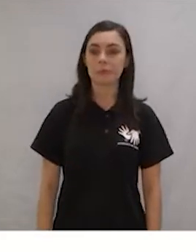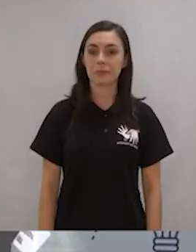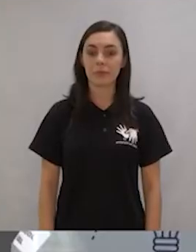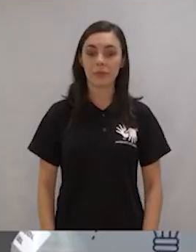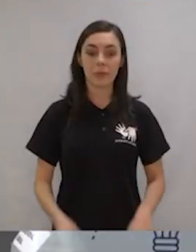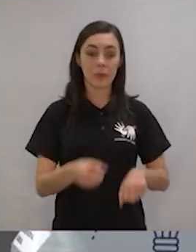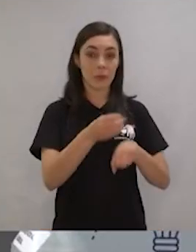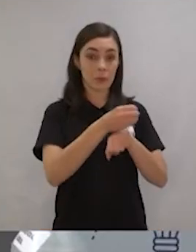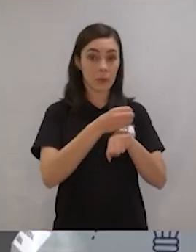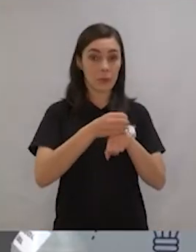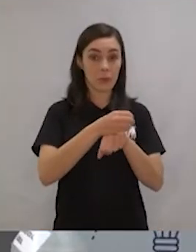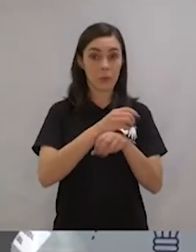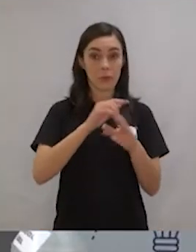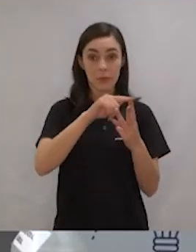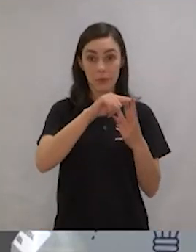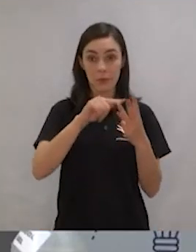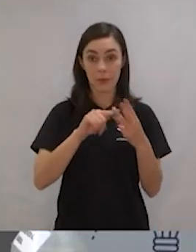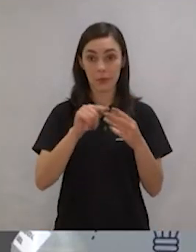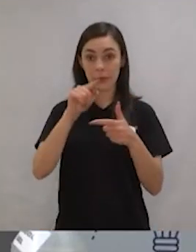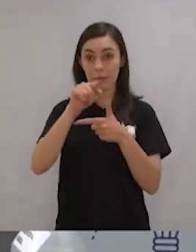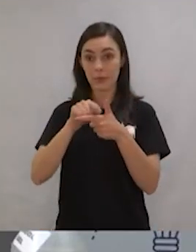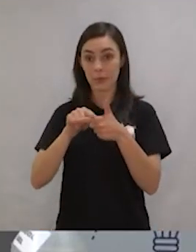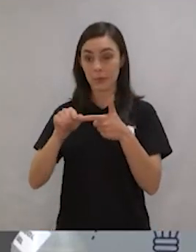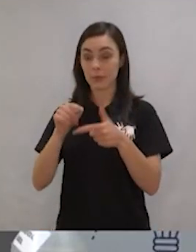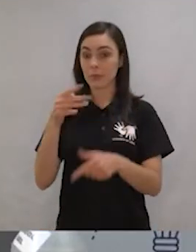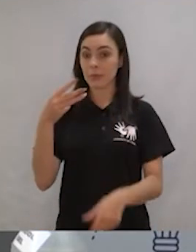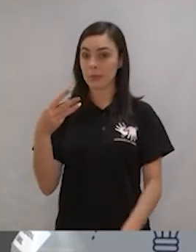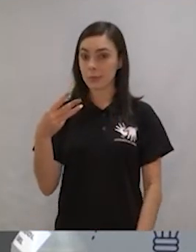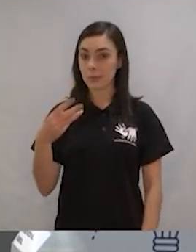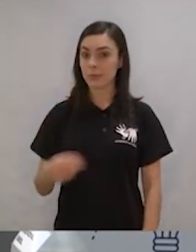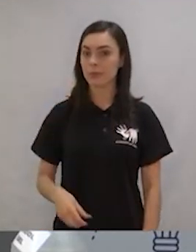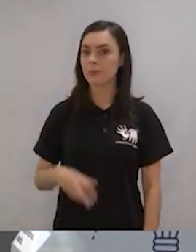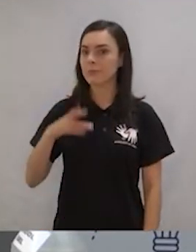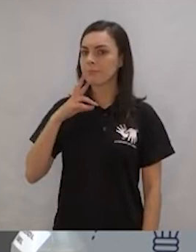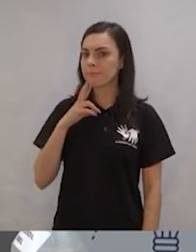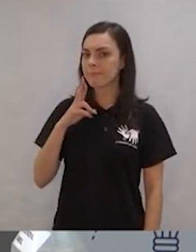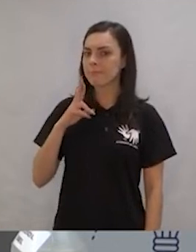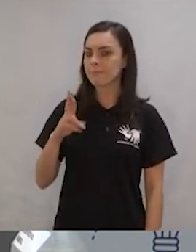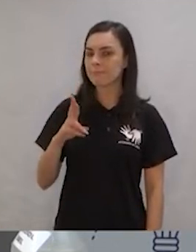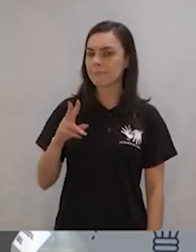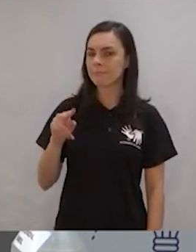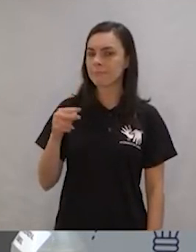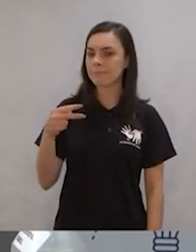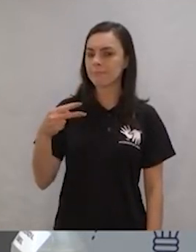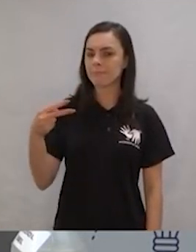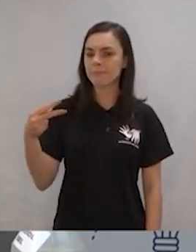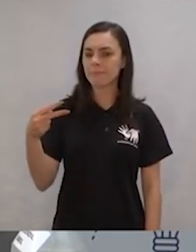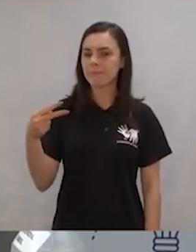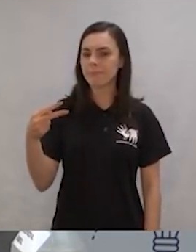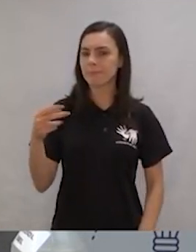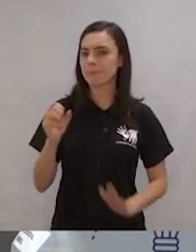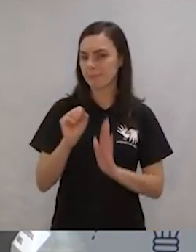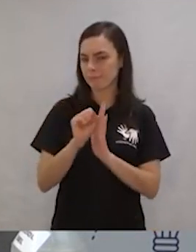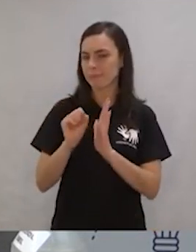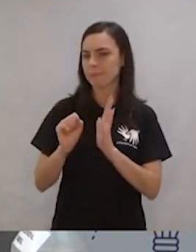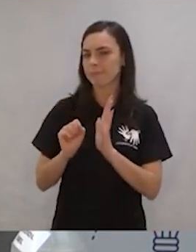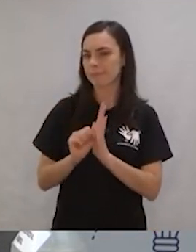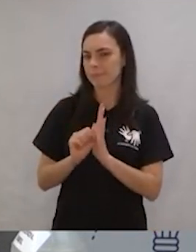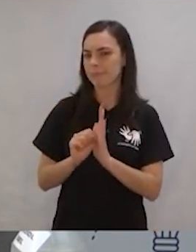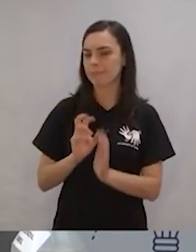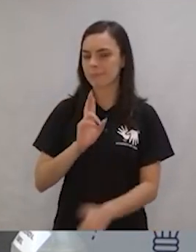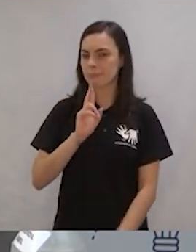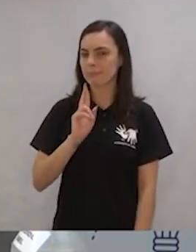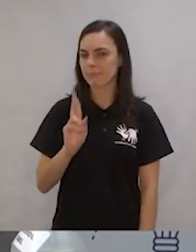então. 3 divididos por 3 igual símbolo